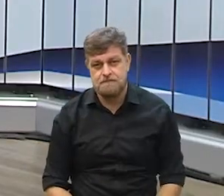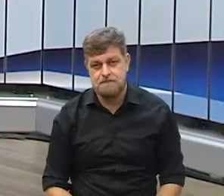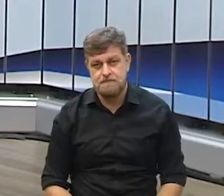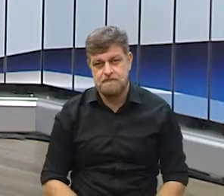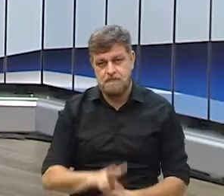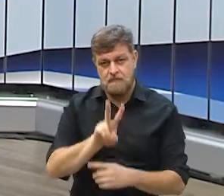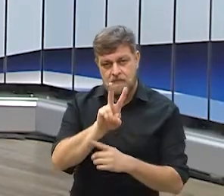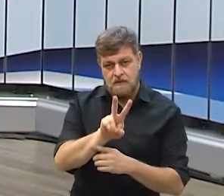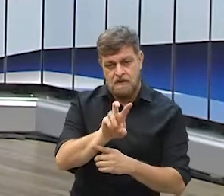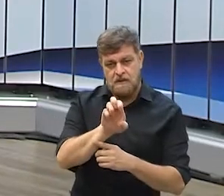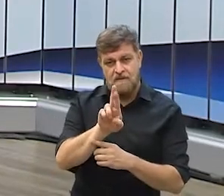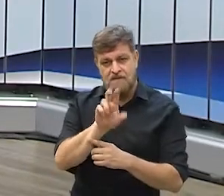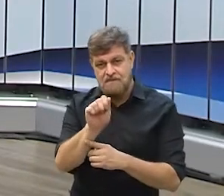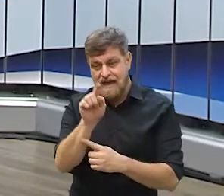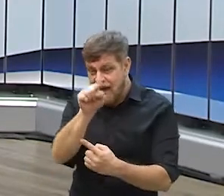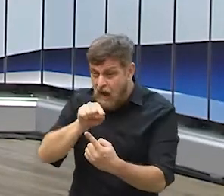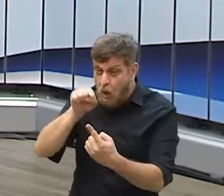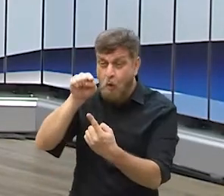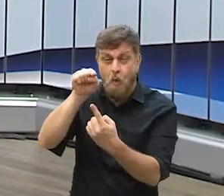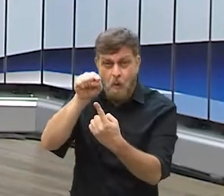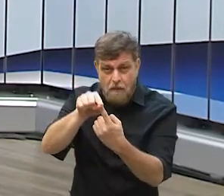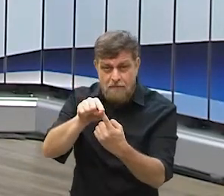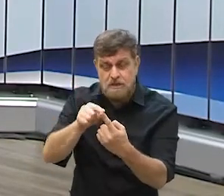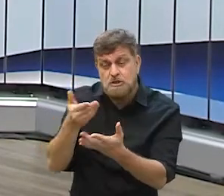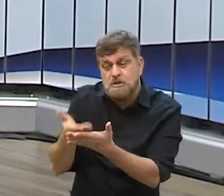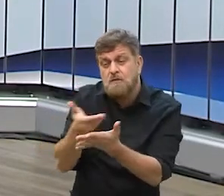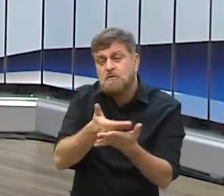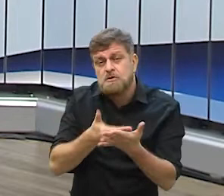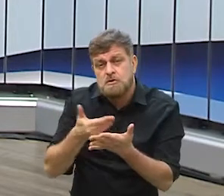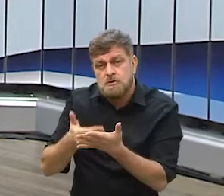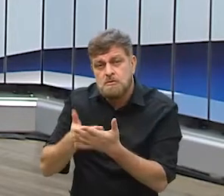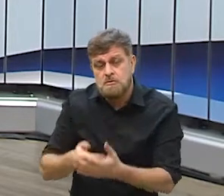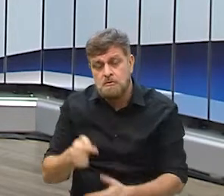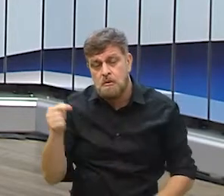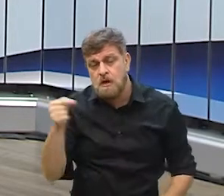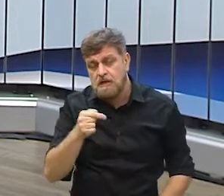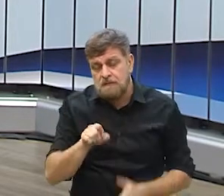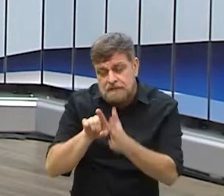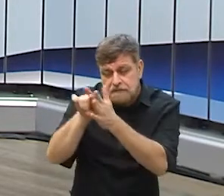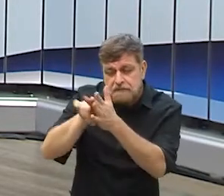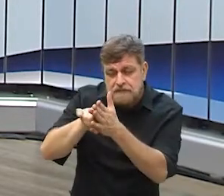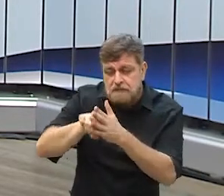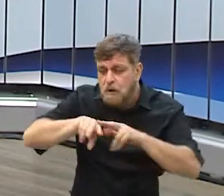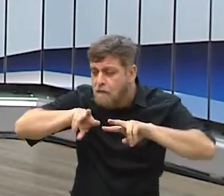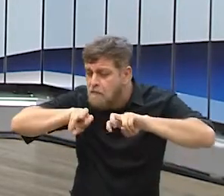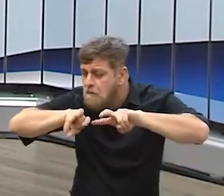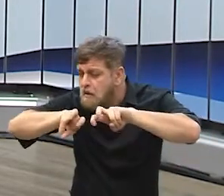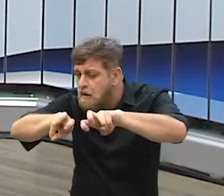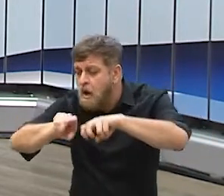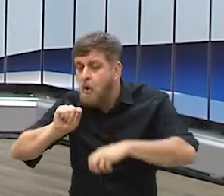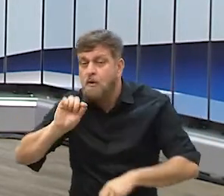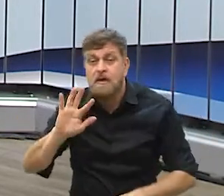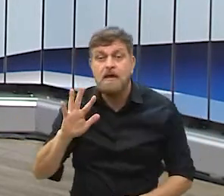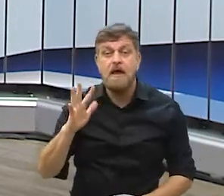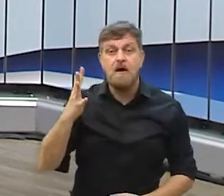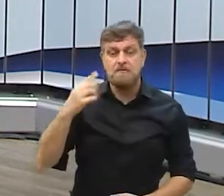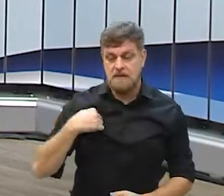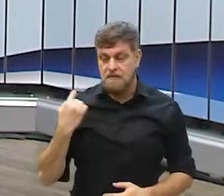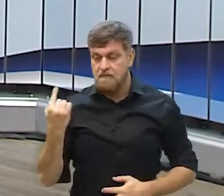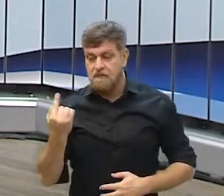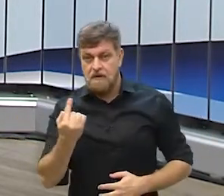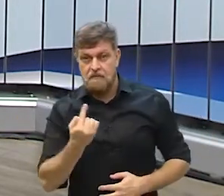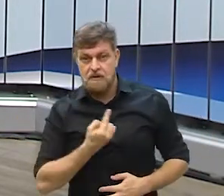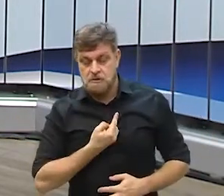por favor, qual que foi o objetivo deste estudo no distrito? O que você analisou? O que pode trazer para nós